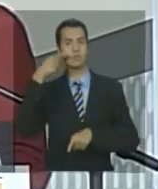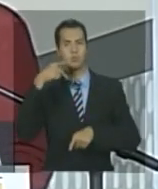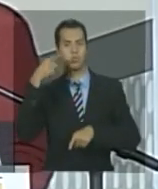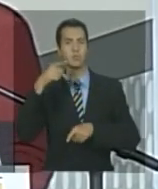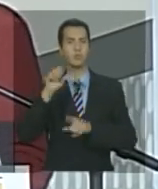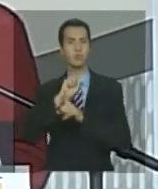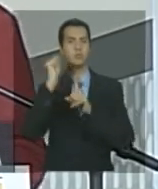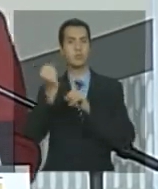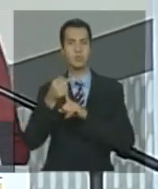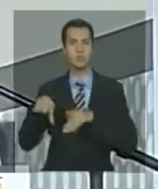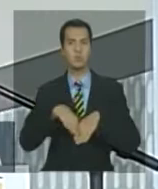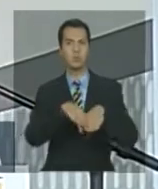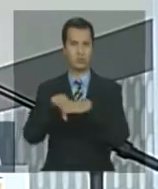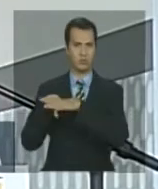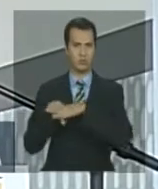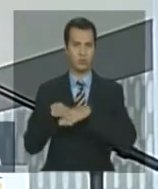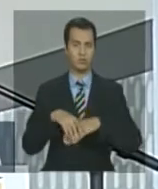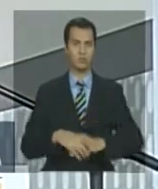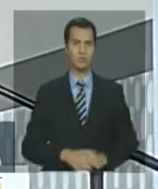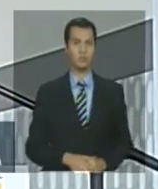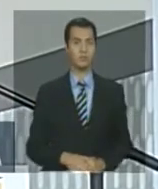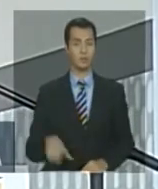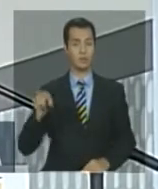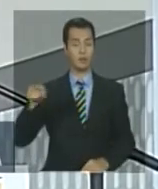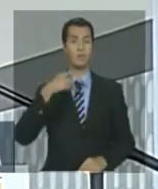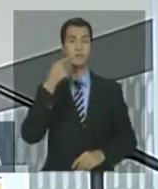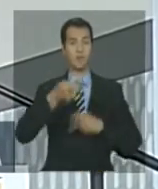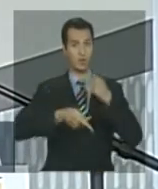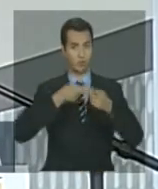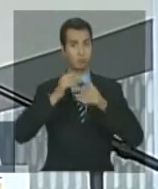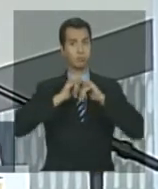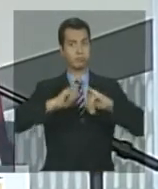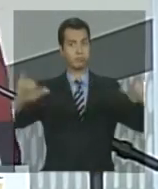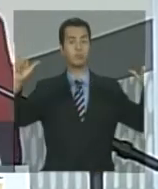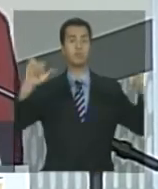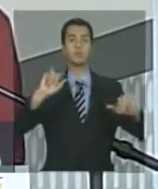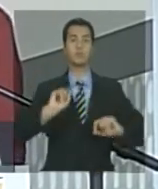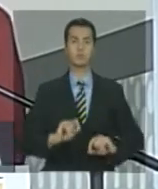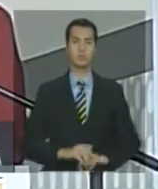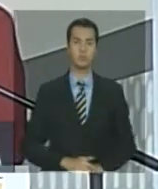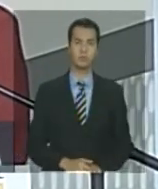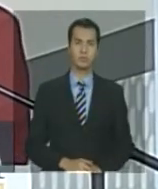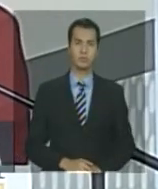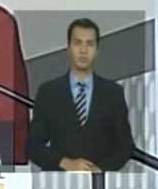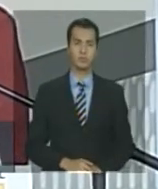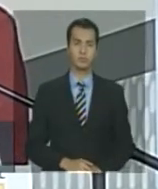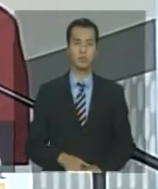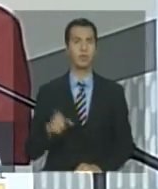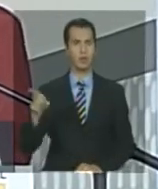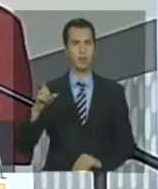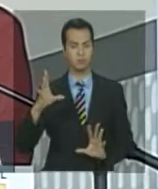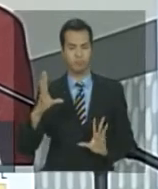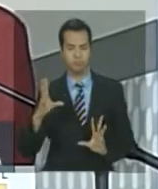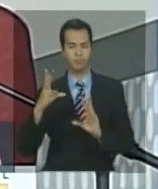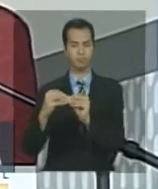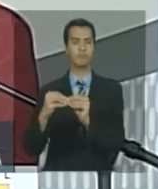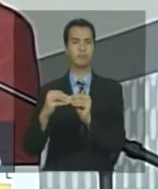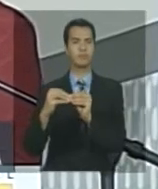social. Ao afirmar isso, ele consegue sintetizar